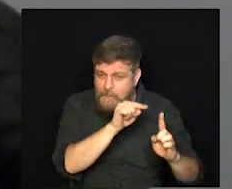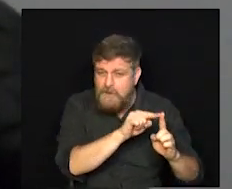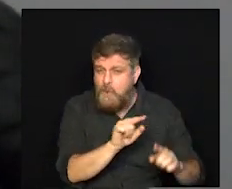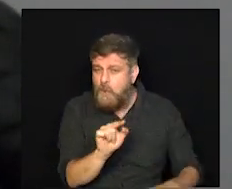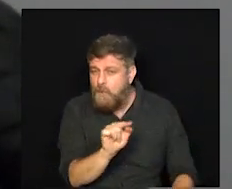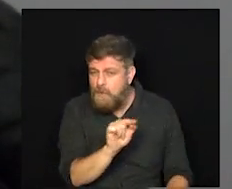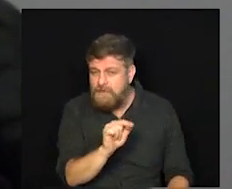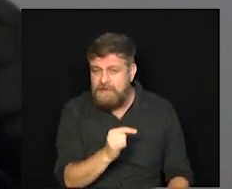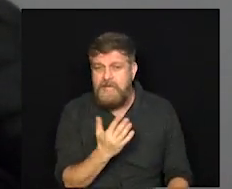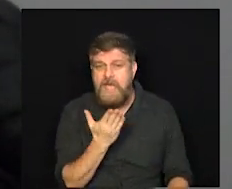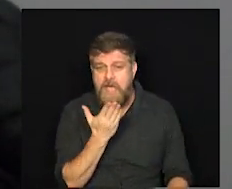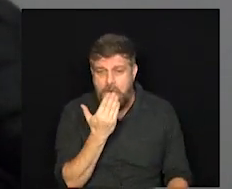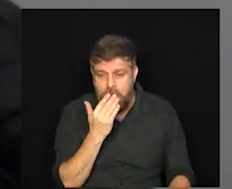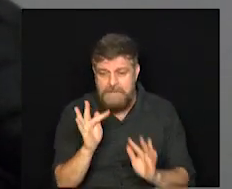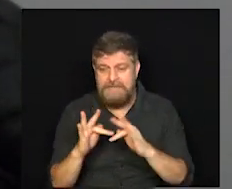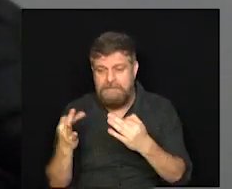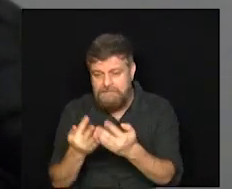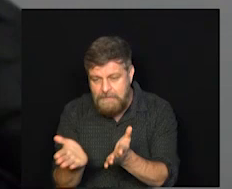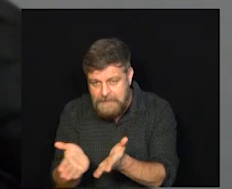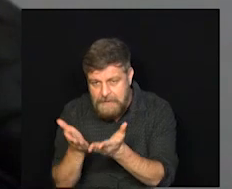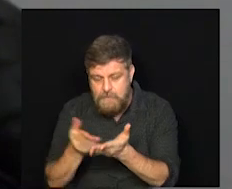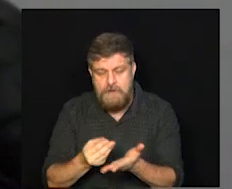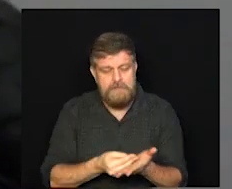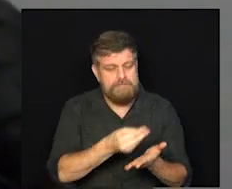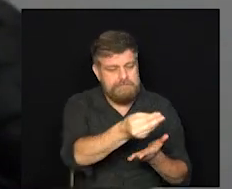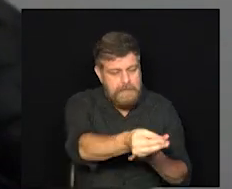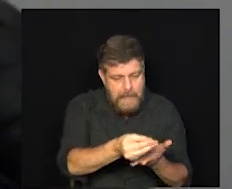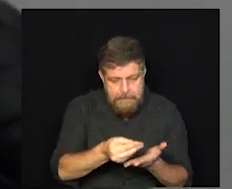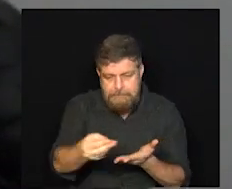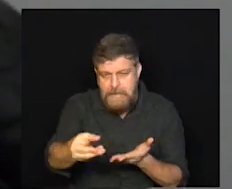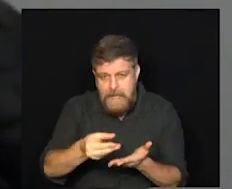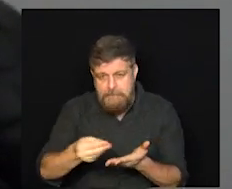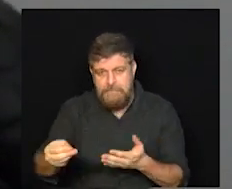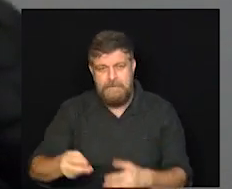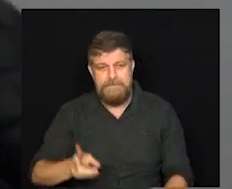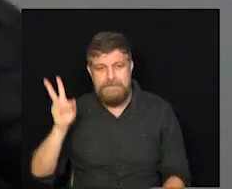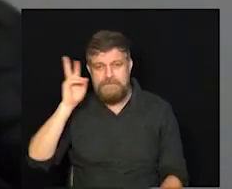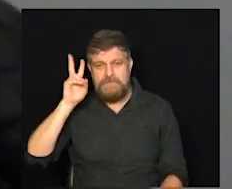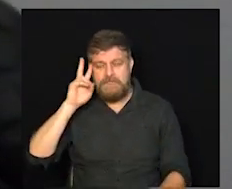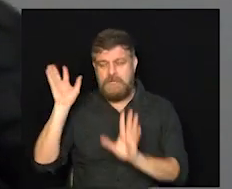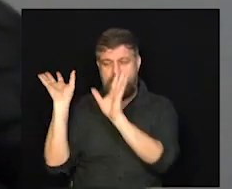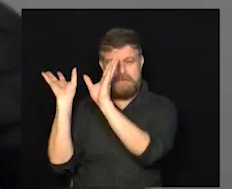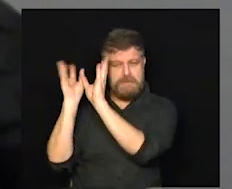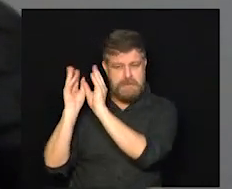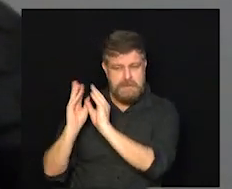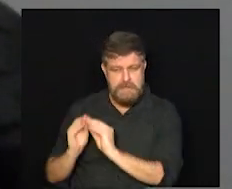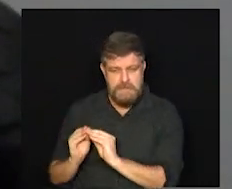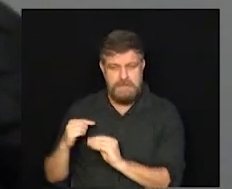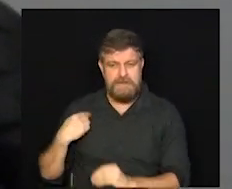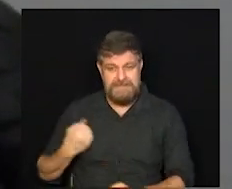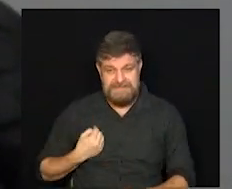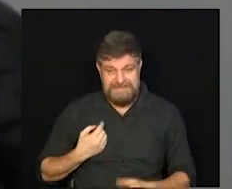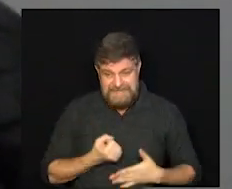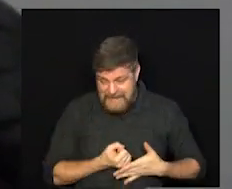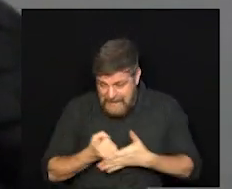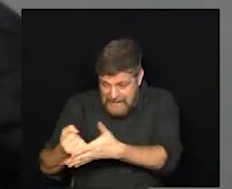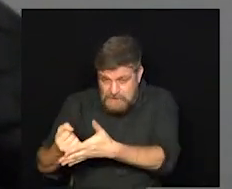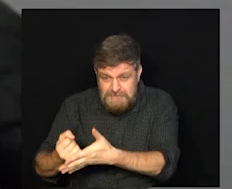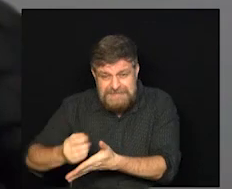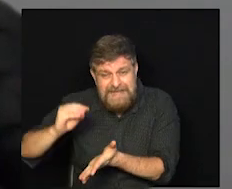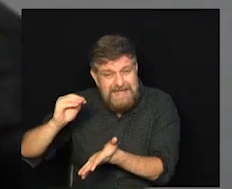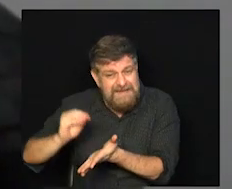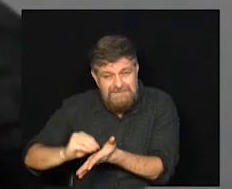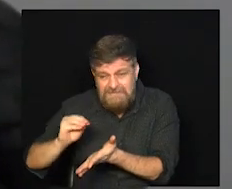estabelecido. Então, resumindo a história, não conseguimos aquela ajuda nesse momento, não conseguimos